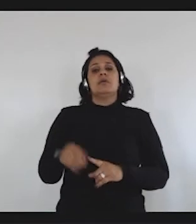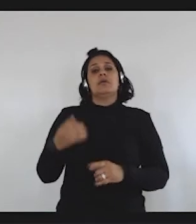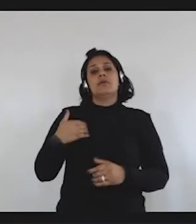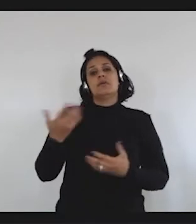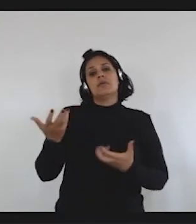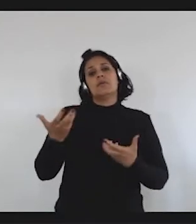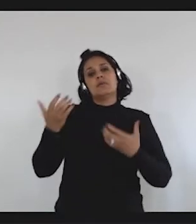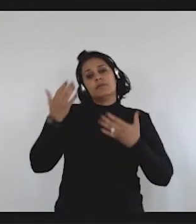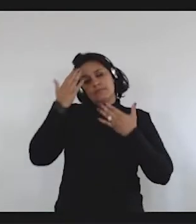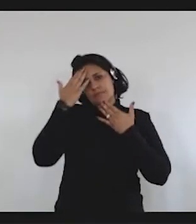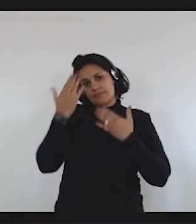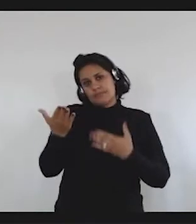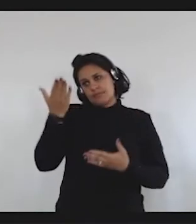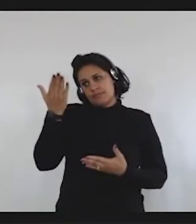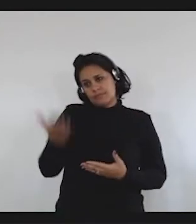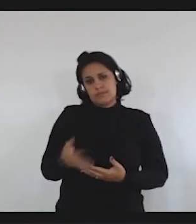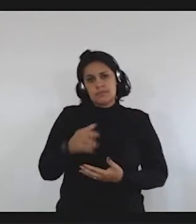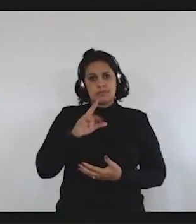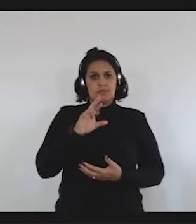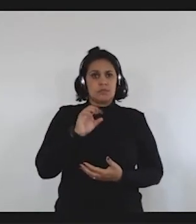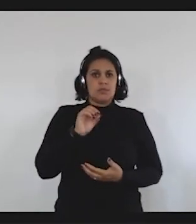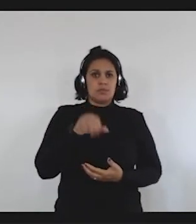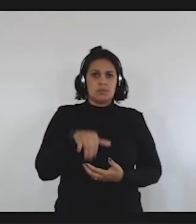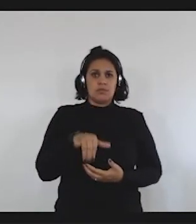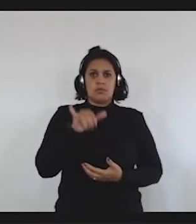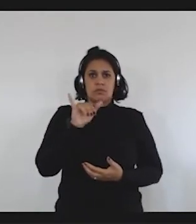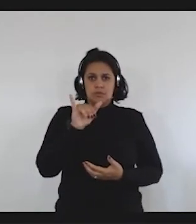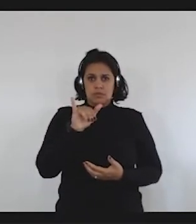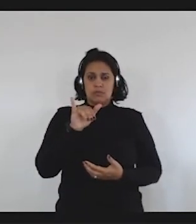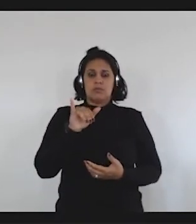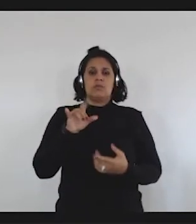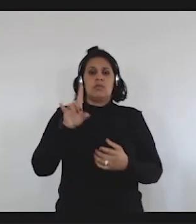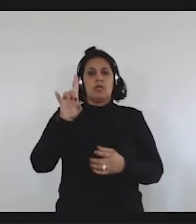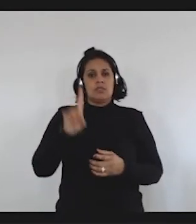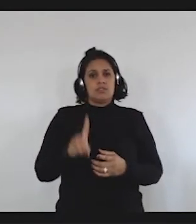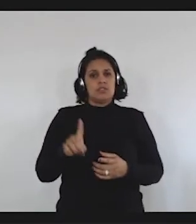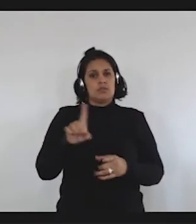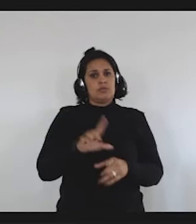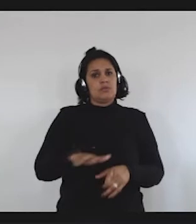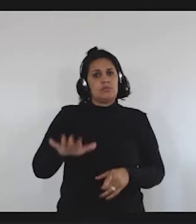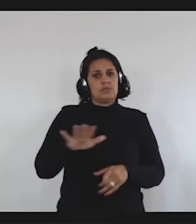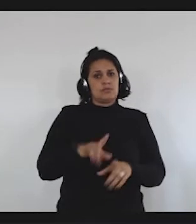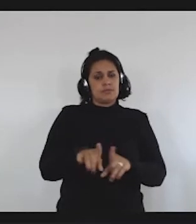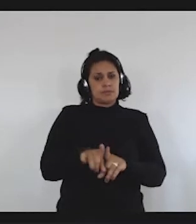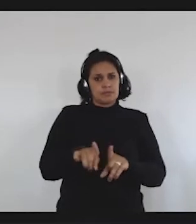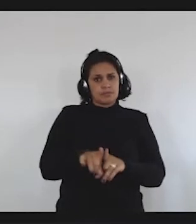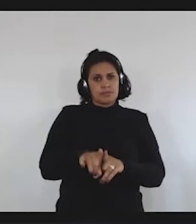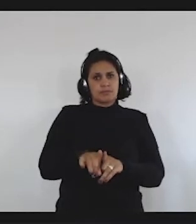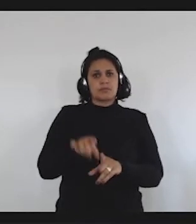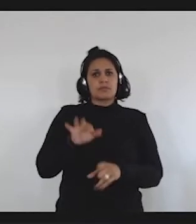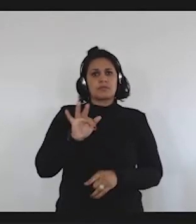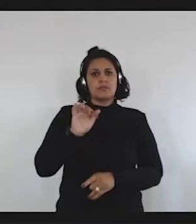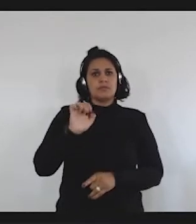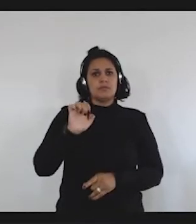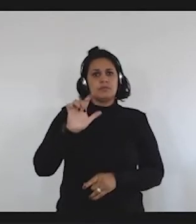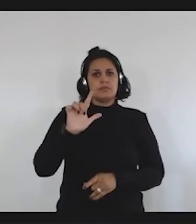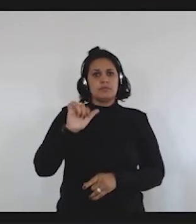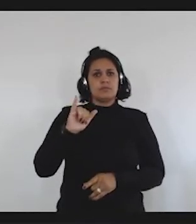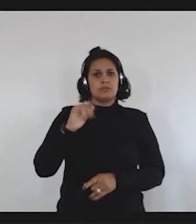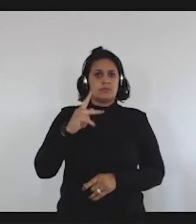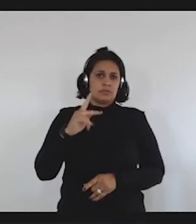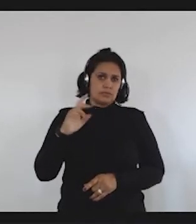os parabéns a Rony Duarte, a nossa diretoria, em especial o nosso presidente Felipe Santa Cruz, que, como eu disse, com